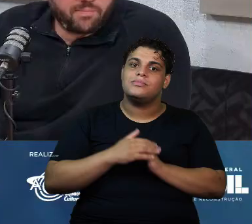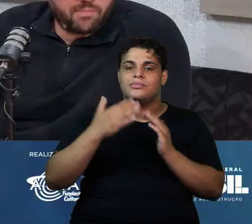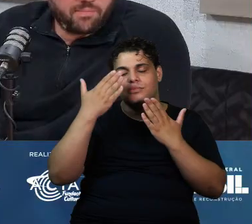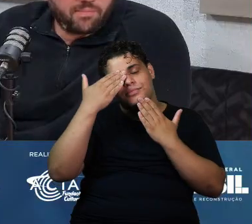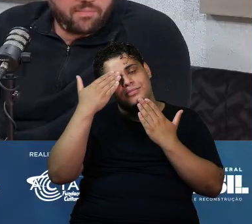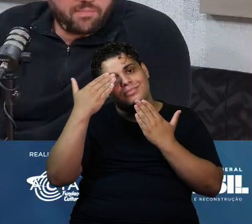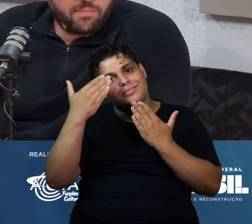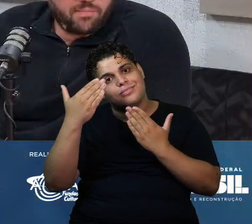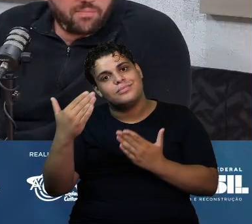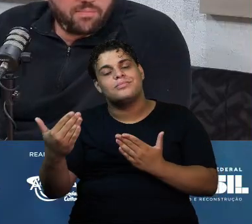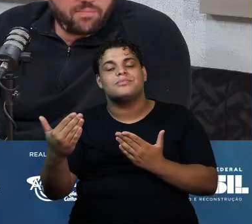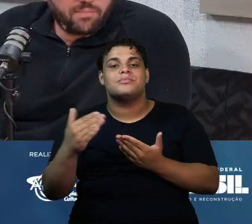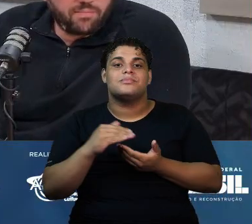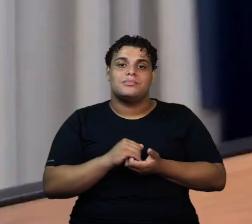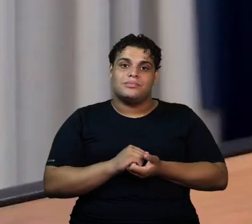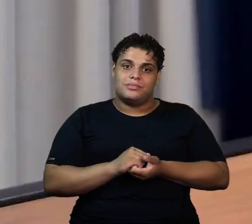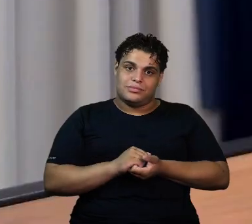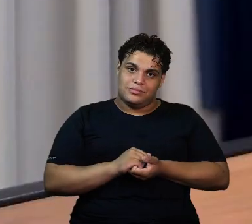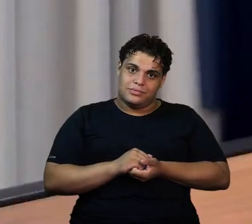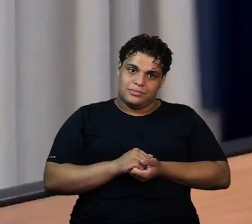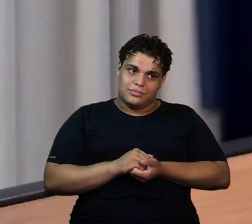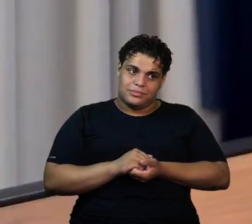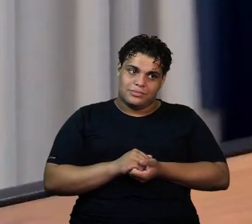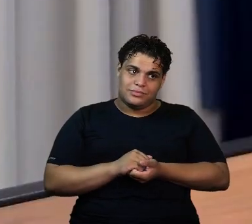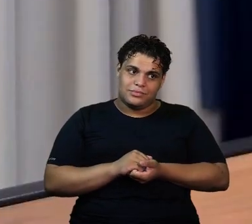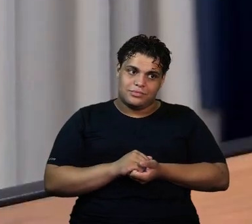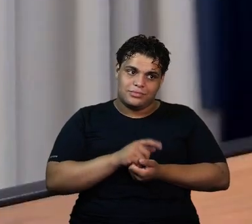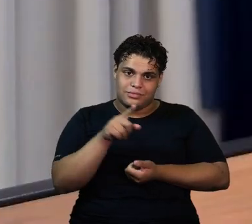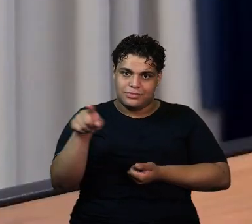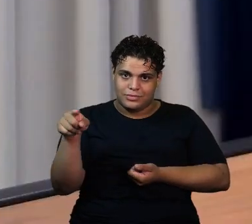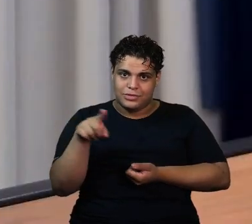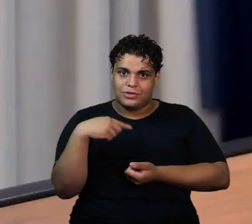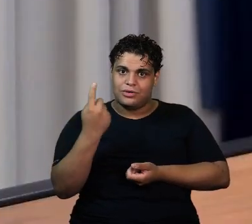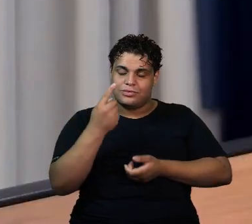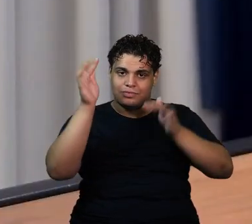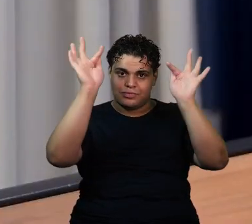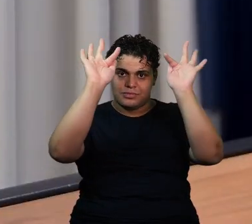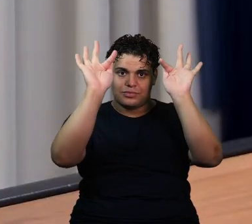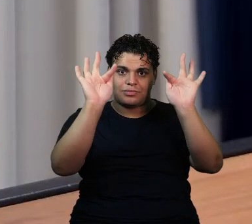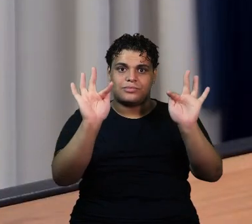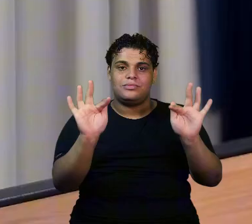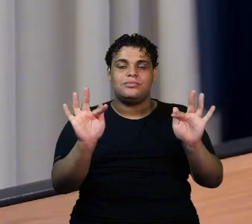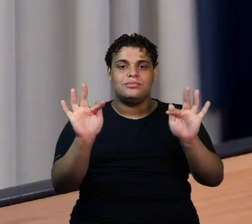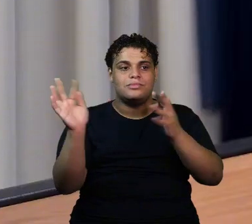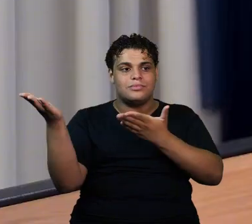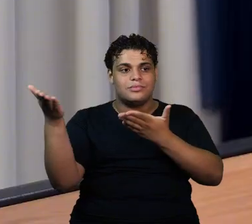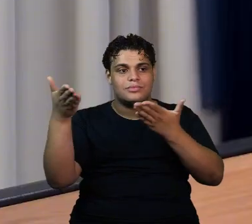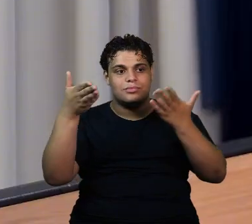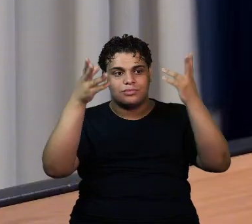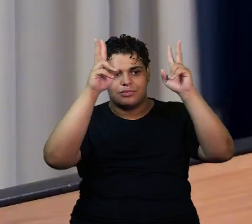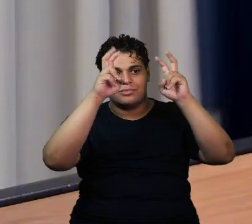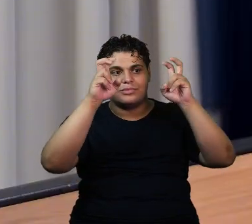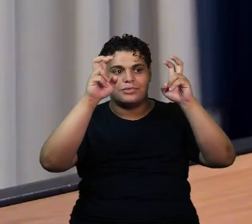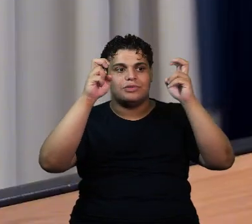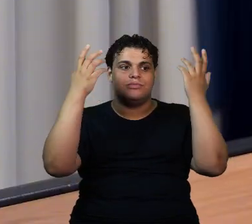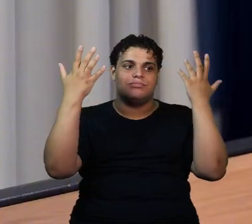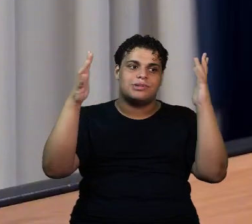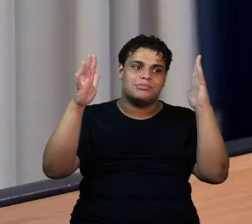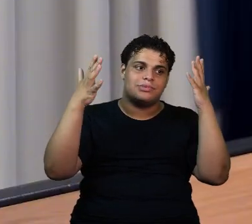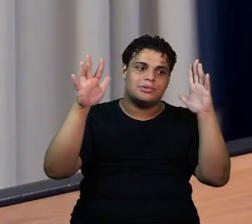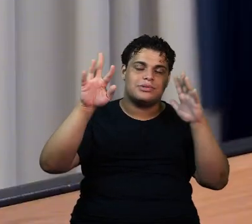né, a participação de vocês e a gente fica muito feliz em trazer esse tema aqui e